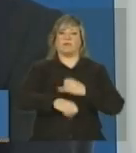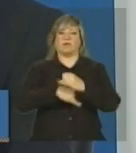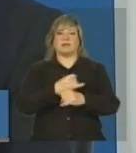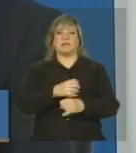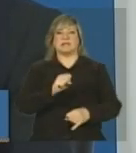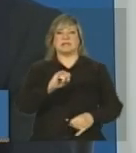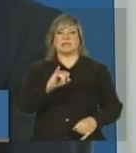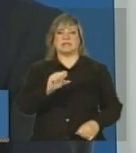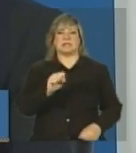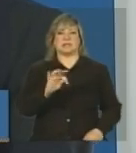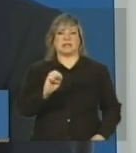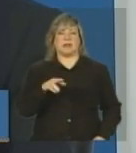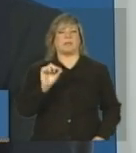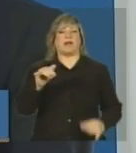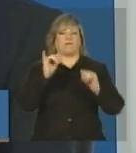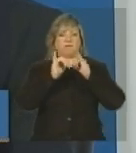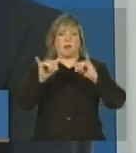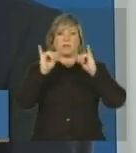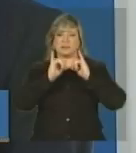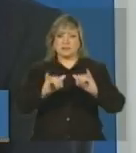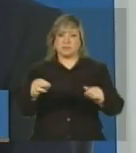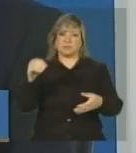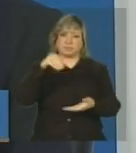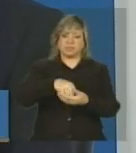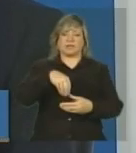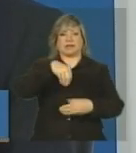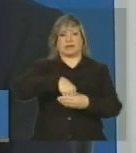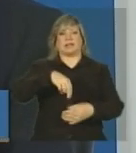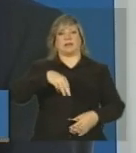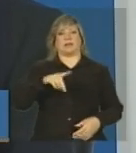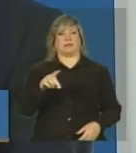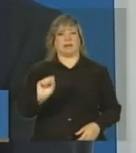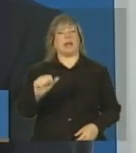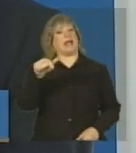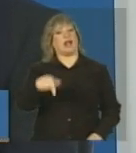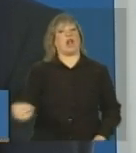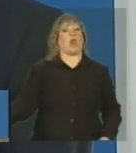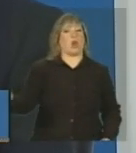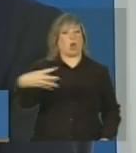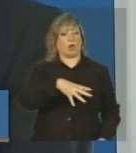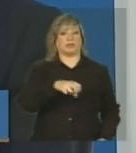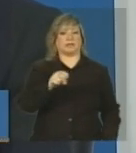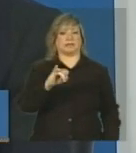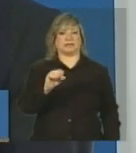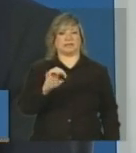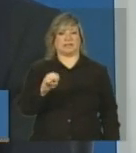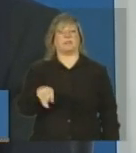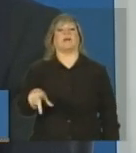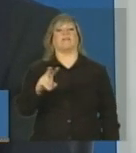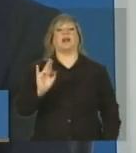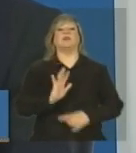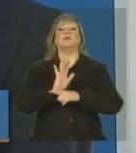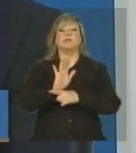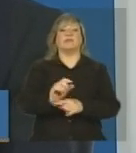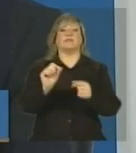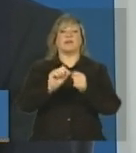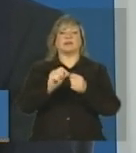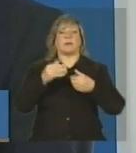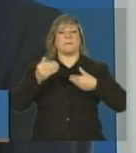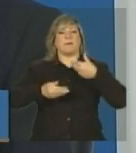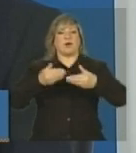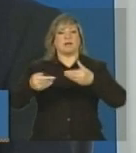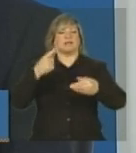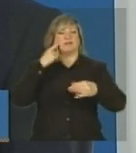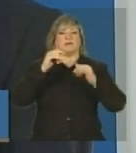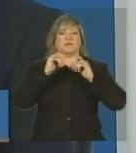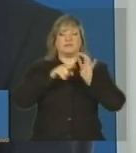MDS implementado. E esse novo sistema, ele vai tanto ajudar a organizar o processo de fiscalização,